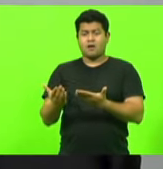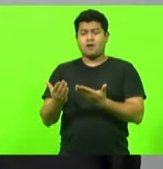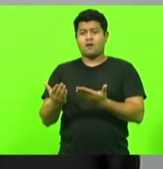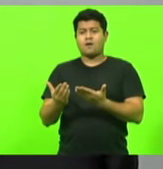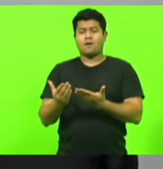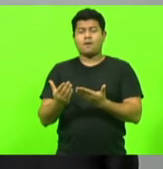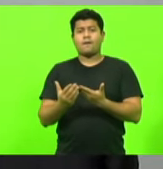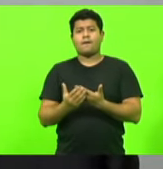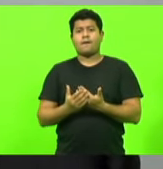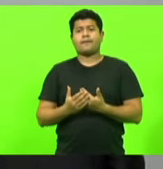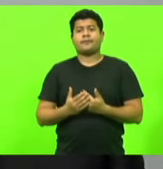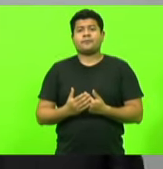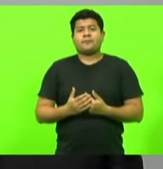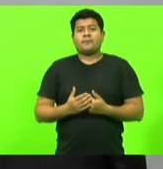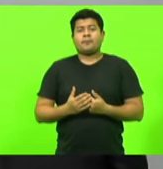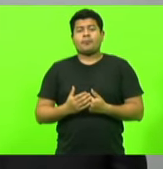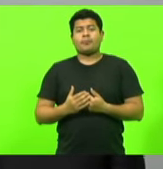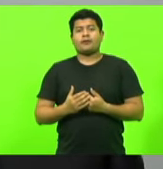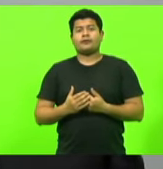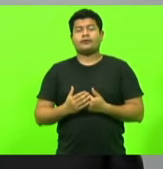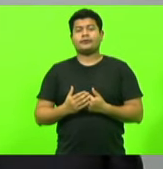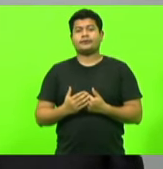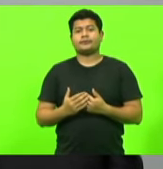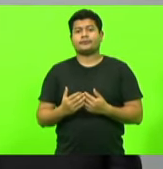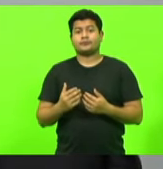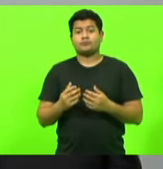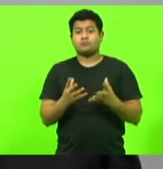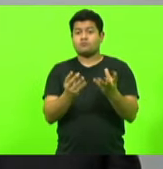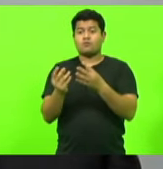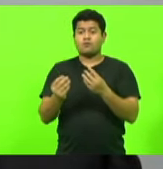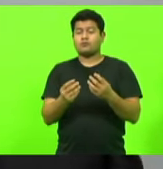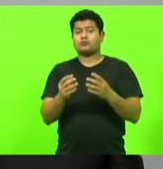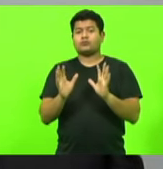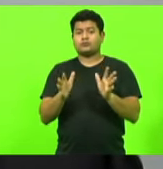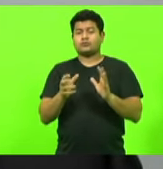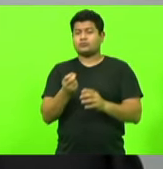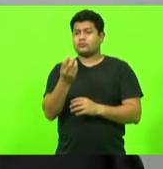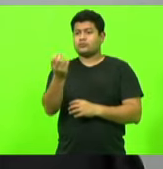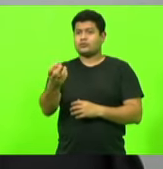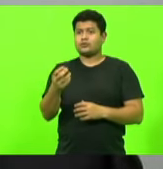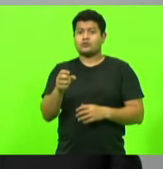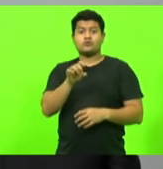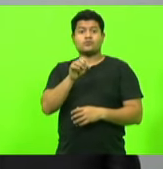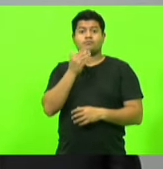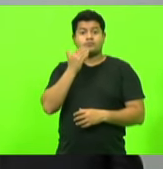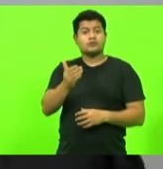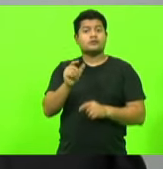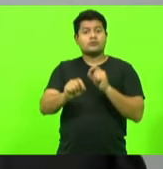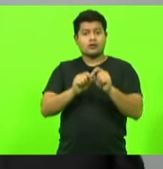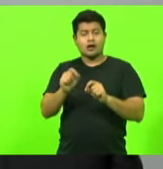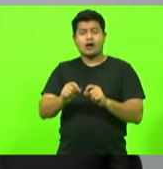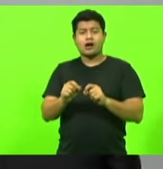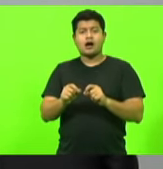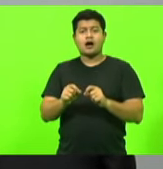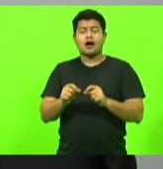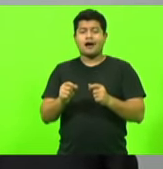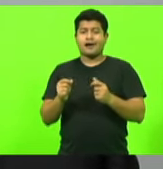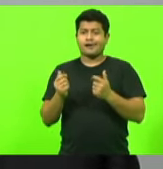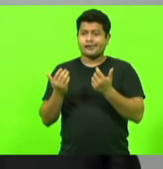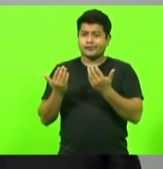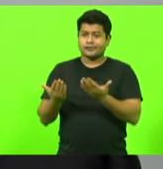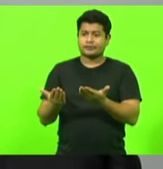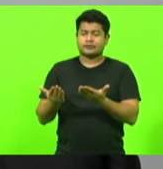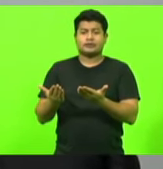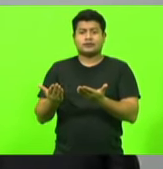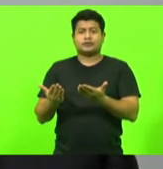de transporte como viajantes, solicitando que tivesse, além da duplicação, que é muito importante e todos